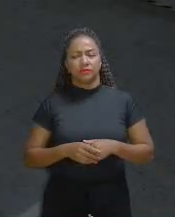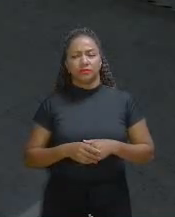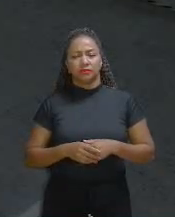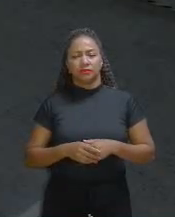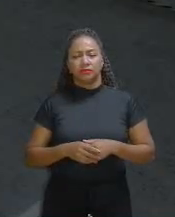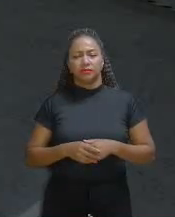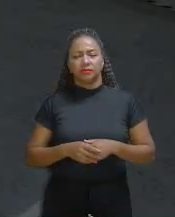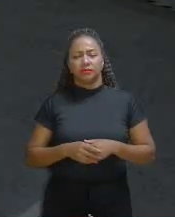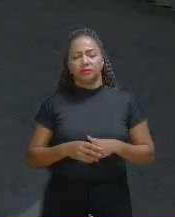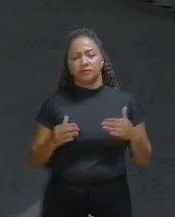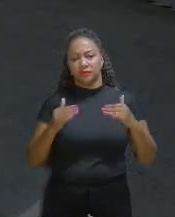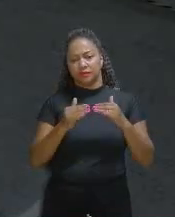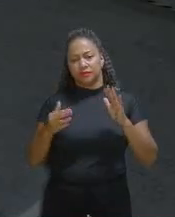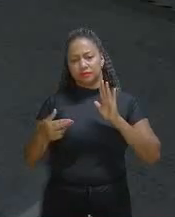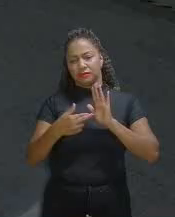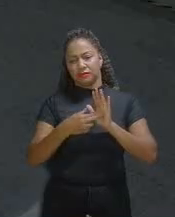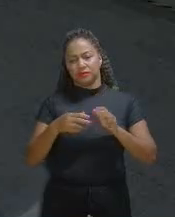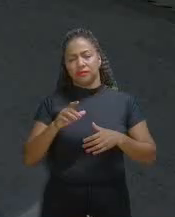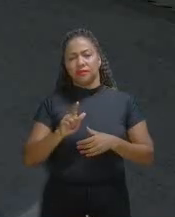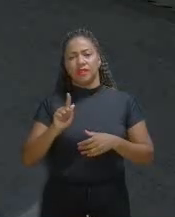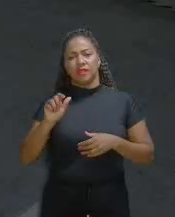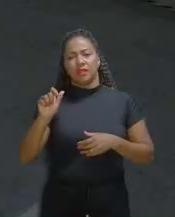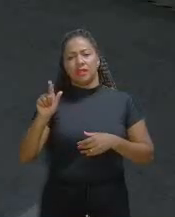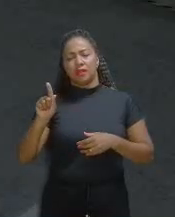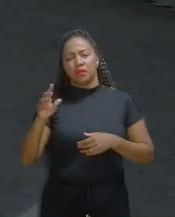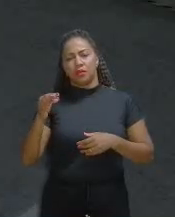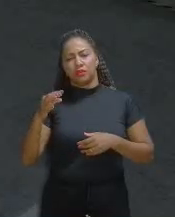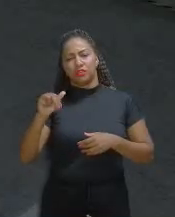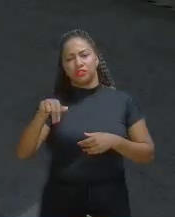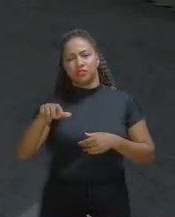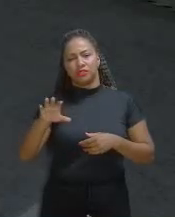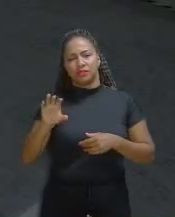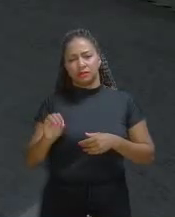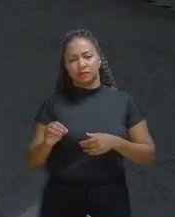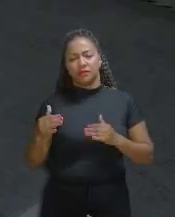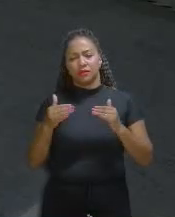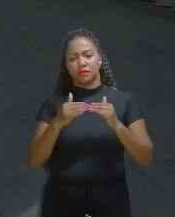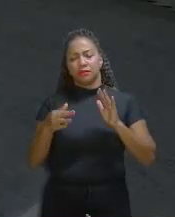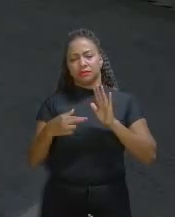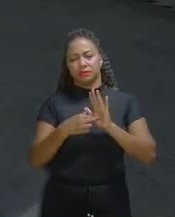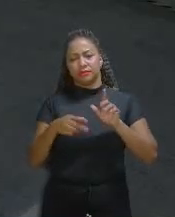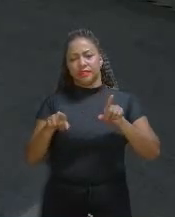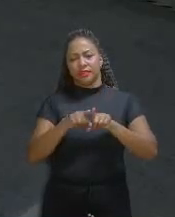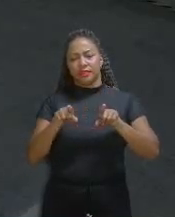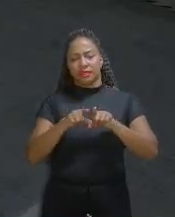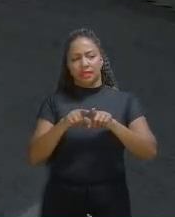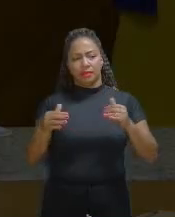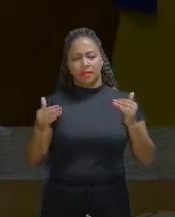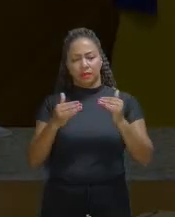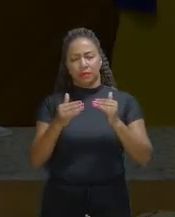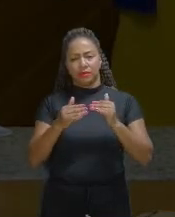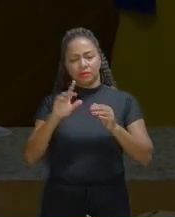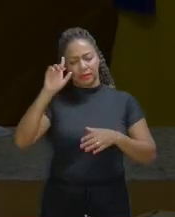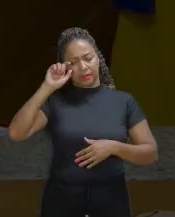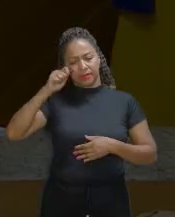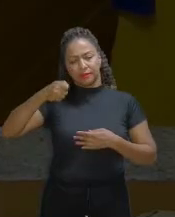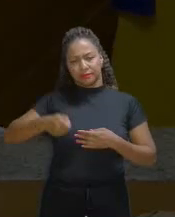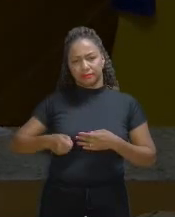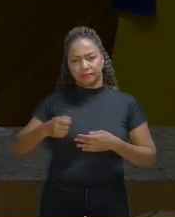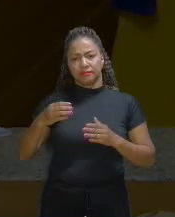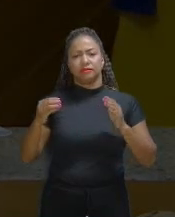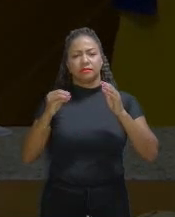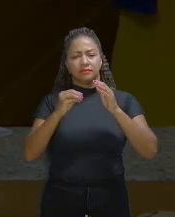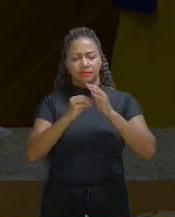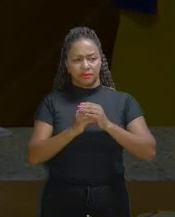Com o relator, senhor presidente. Juiz Agostino Silvério? Acompanho o relator, senhor presidente. Também acompanho. Decisão. O Tribunal Regional